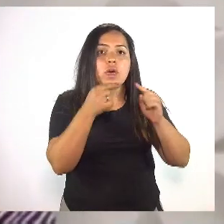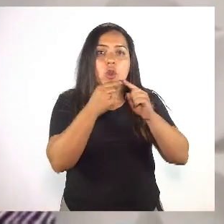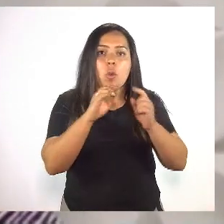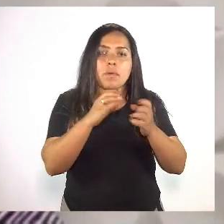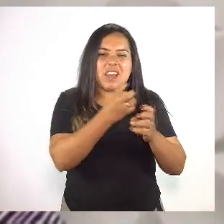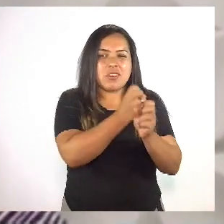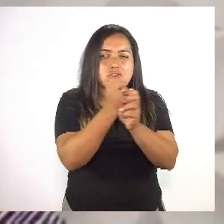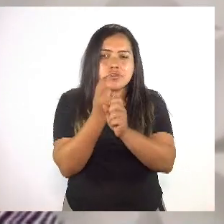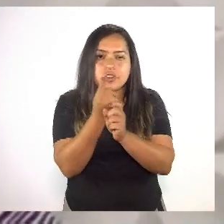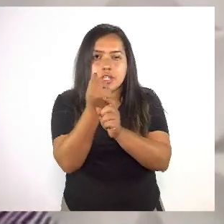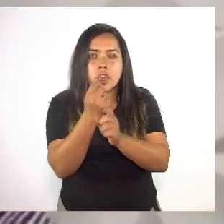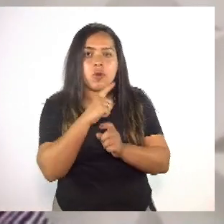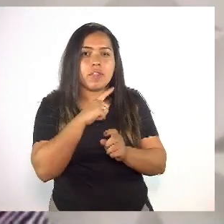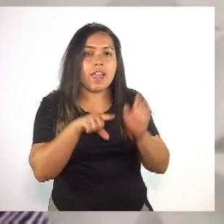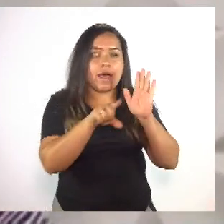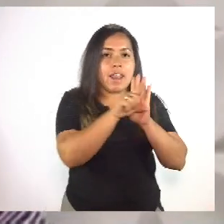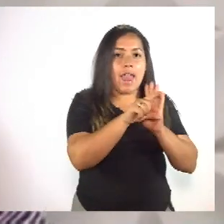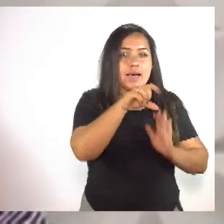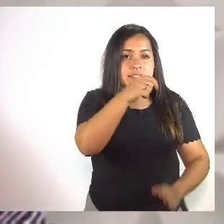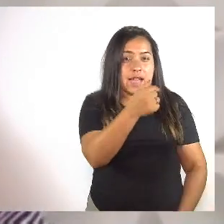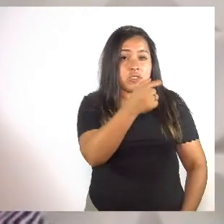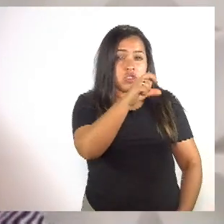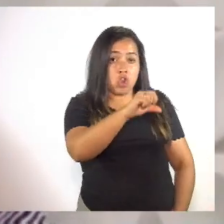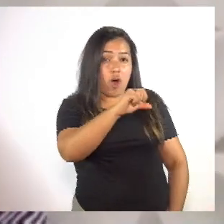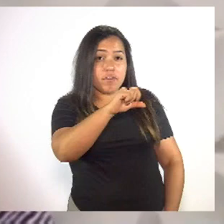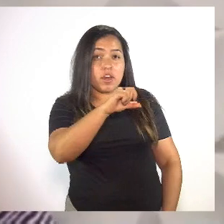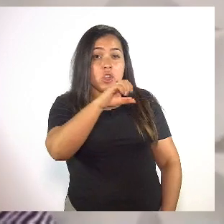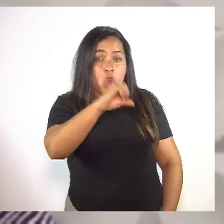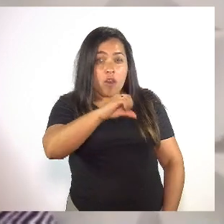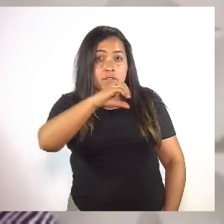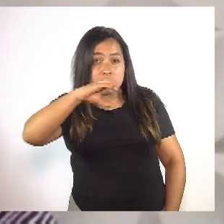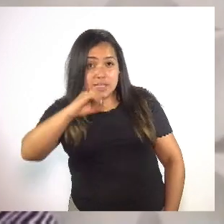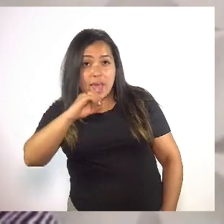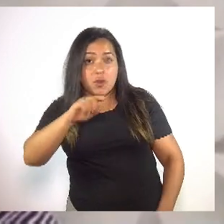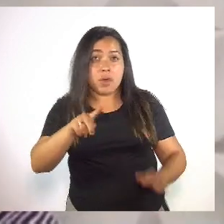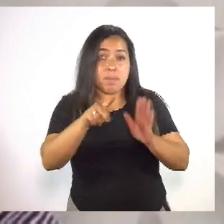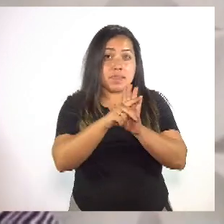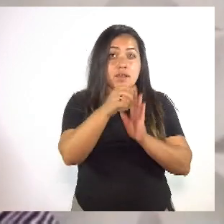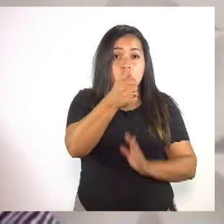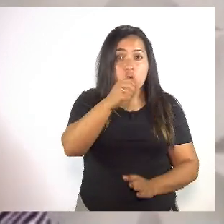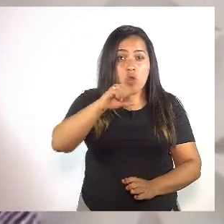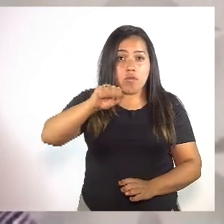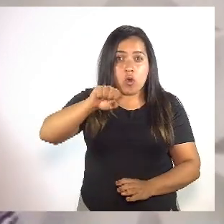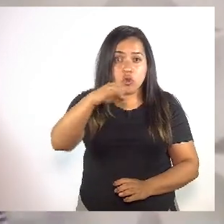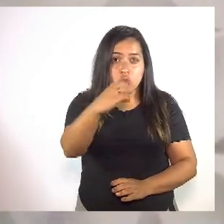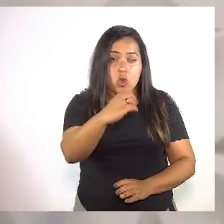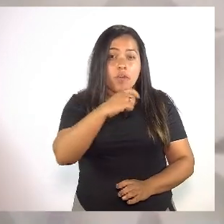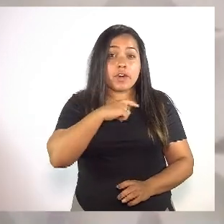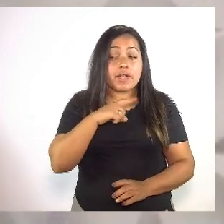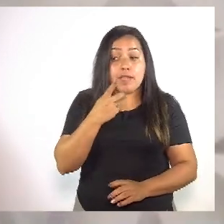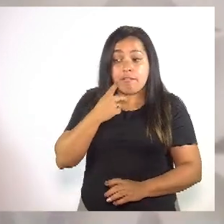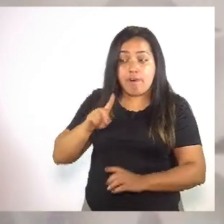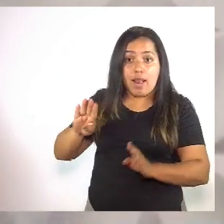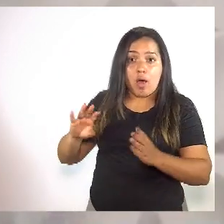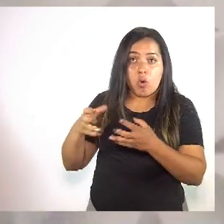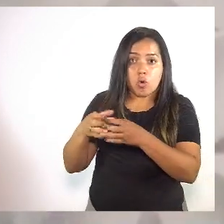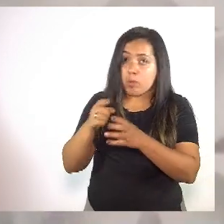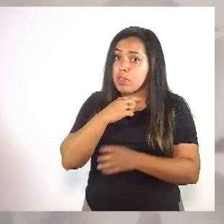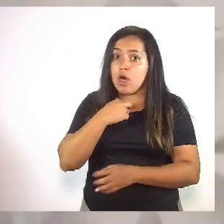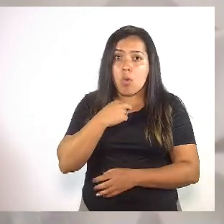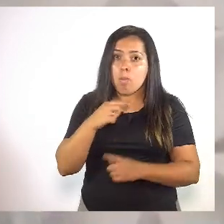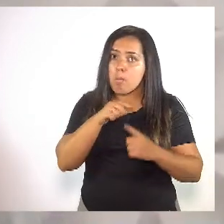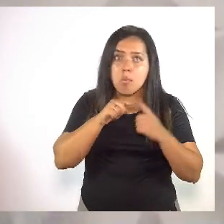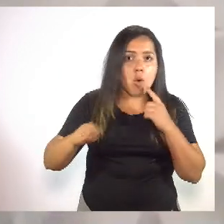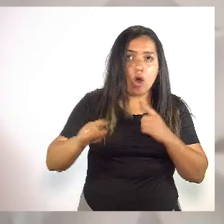Lei 7990 de 89, que veda a utilização de recursos dos royalties em pagamento de